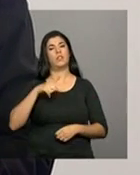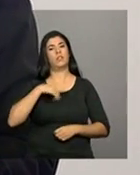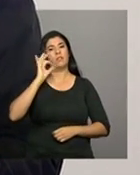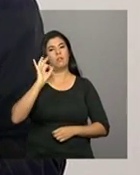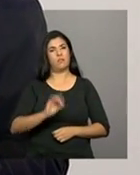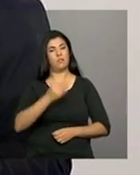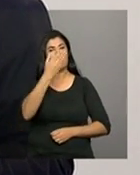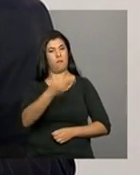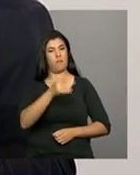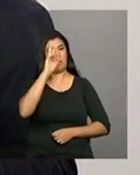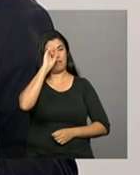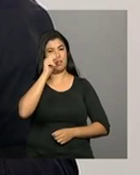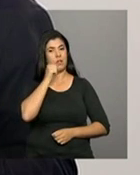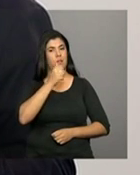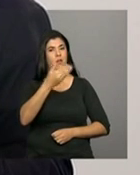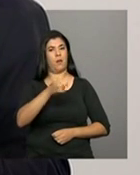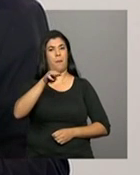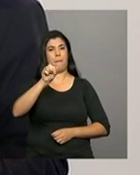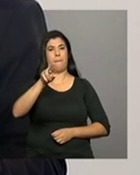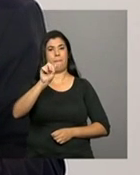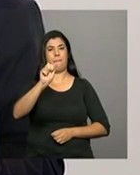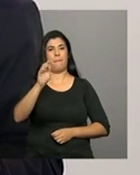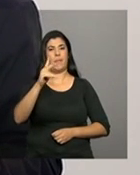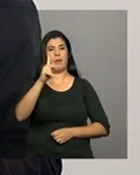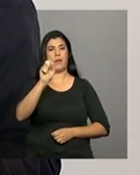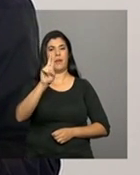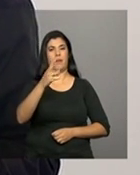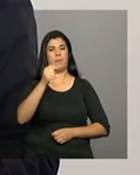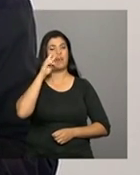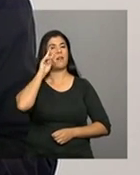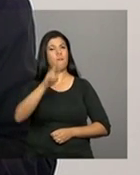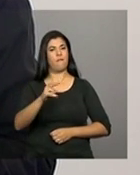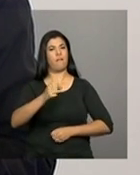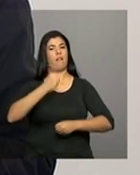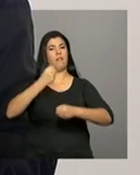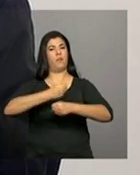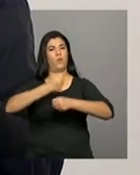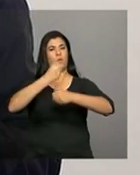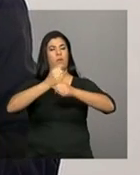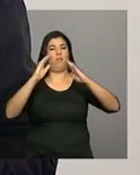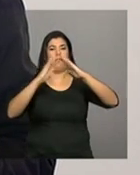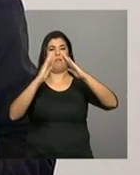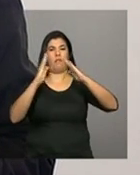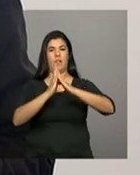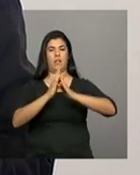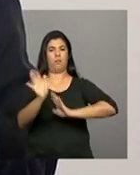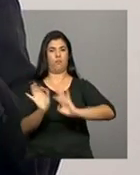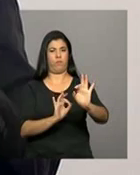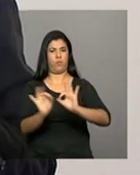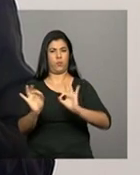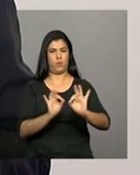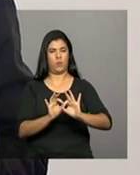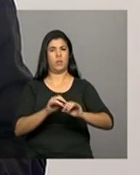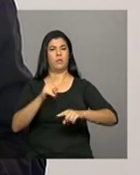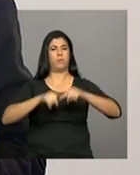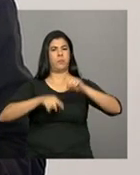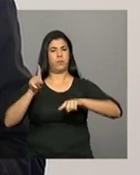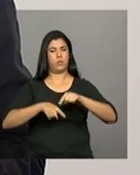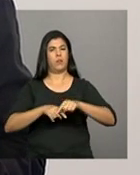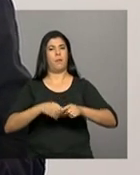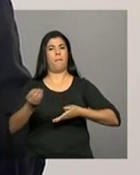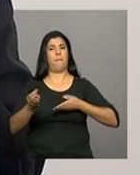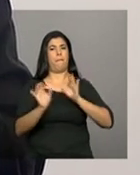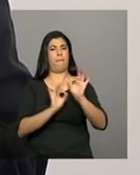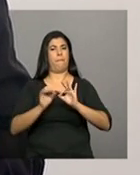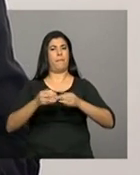Maria da Penha, do seu orgulho de ver essa casa hoje edificada, equipada, preparada com